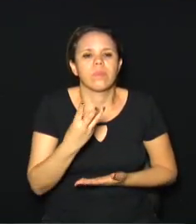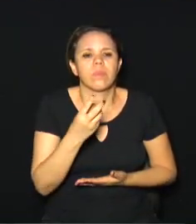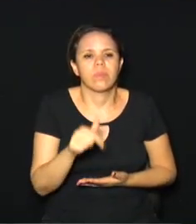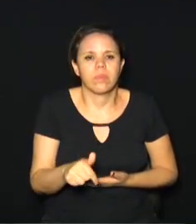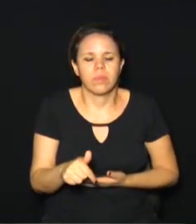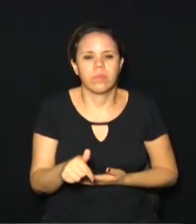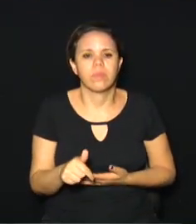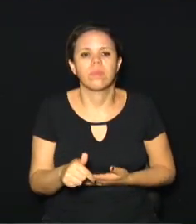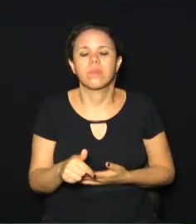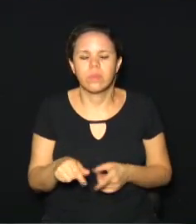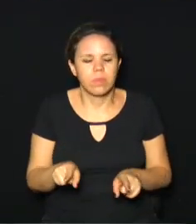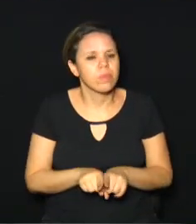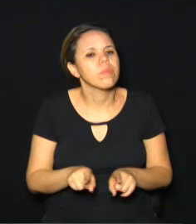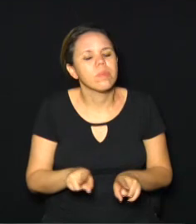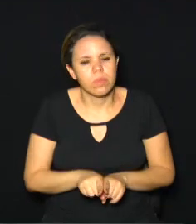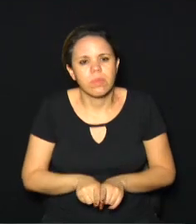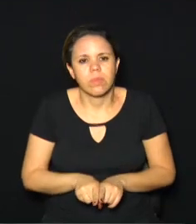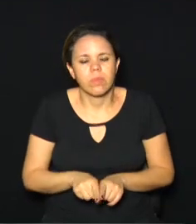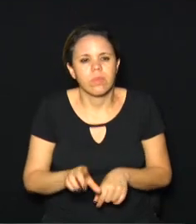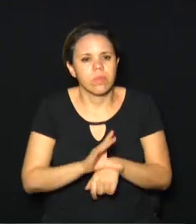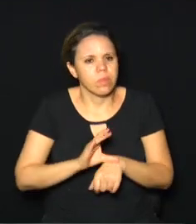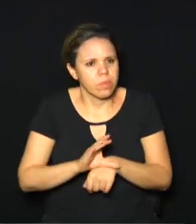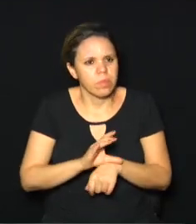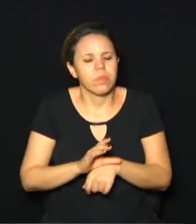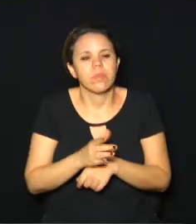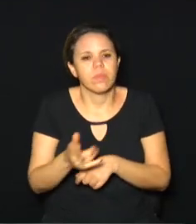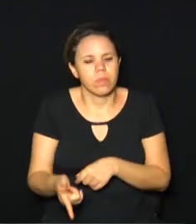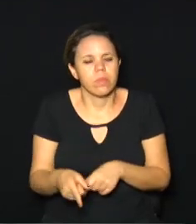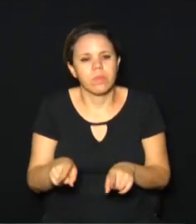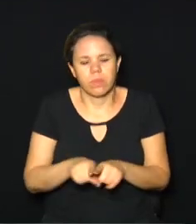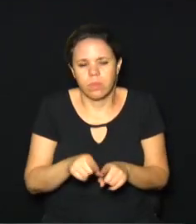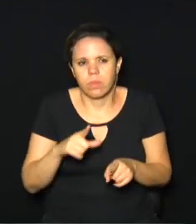37 seguintes, né, da Constituição, existem